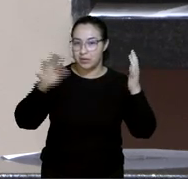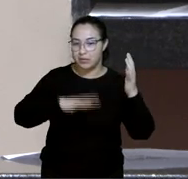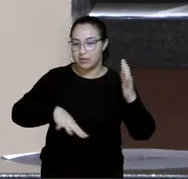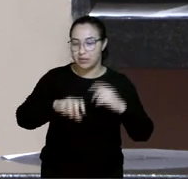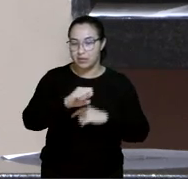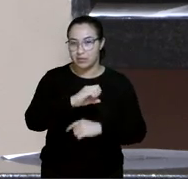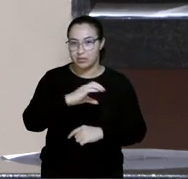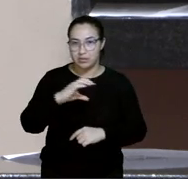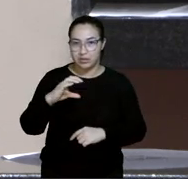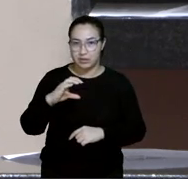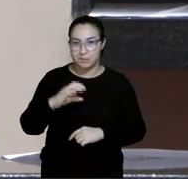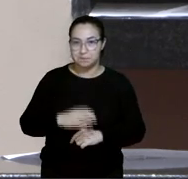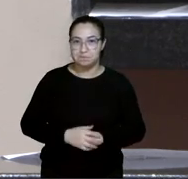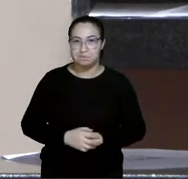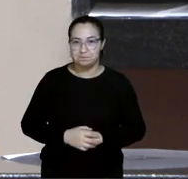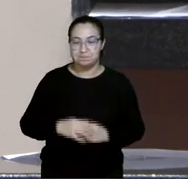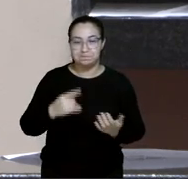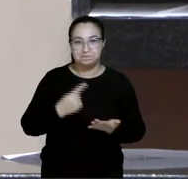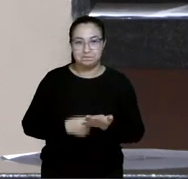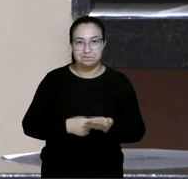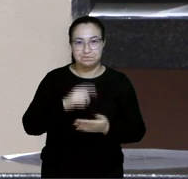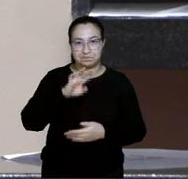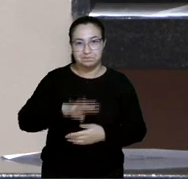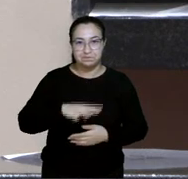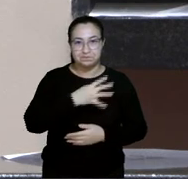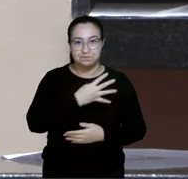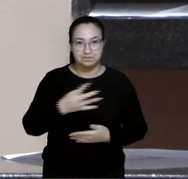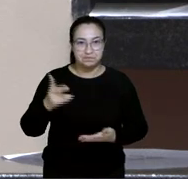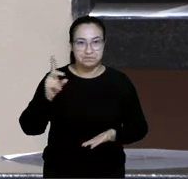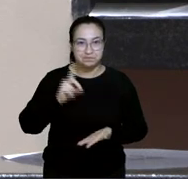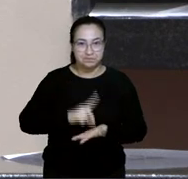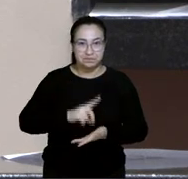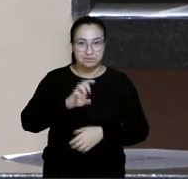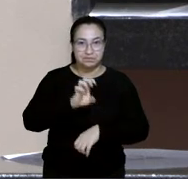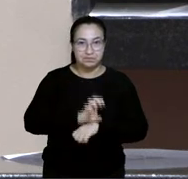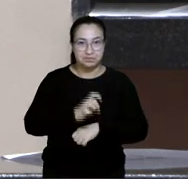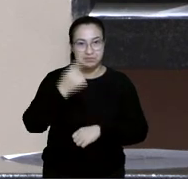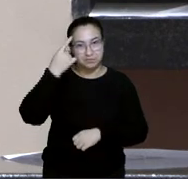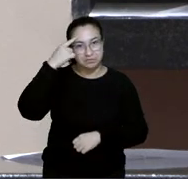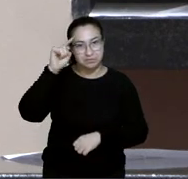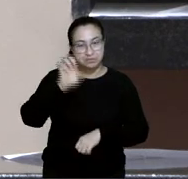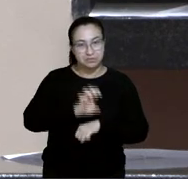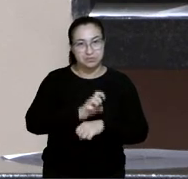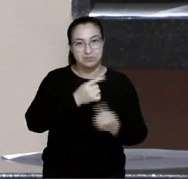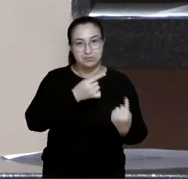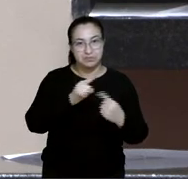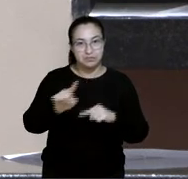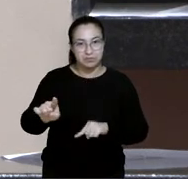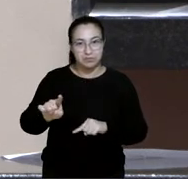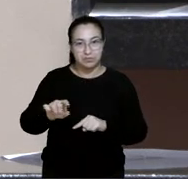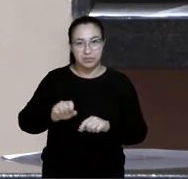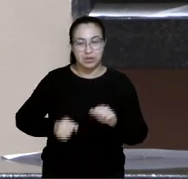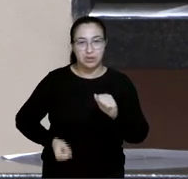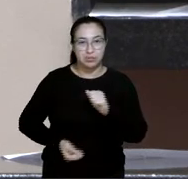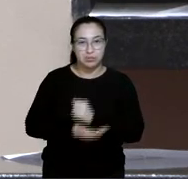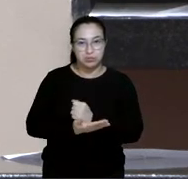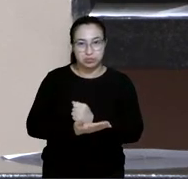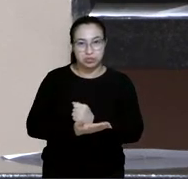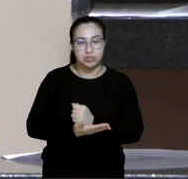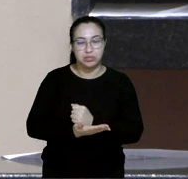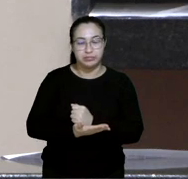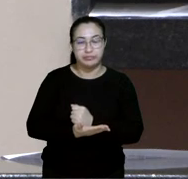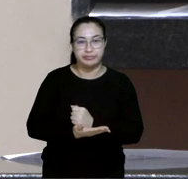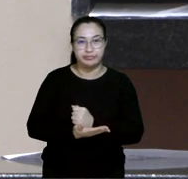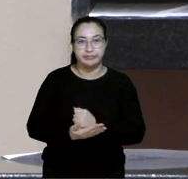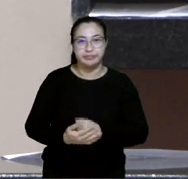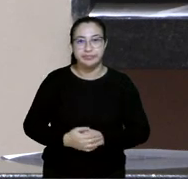de Santa Catarina e estabelece o calendário oficial do Estado para instituir o Dia Estadual de Combate à Corrupção, definir objetivos específicos